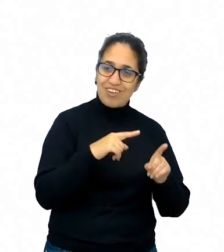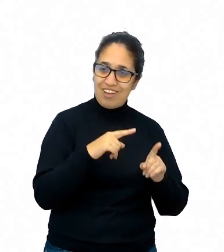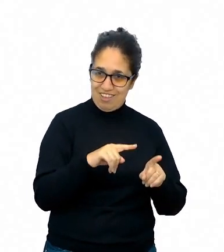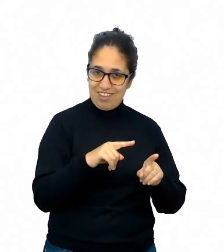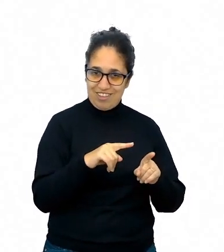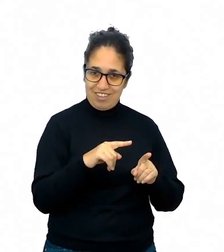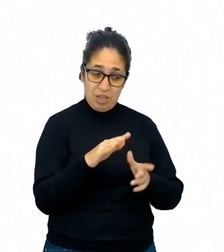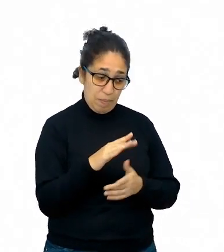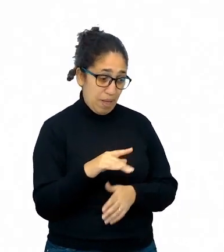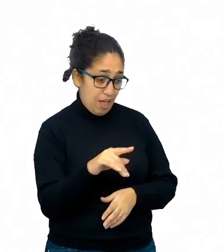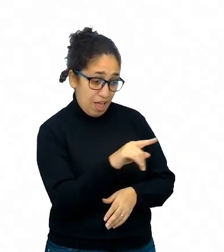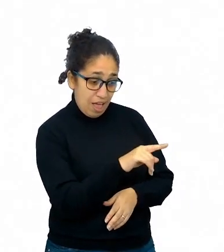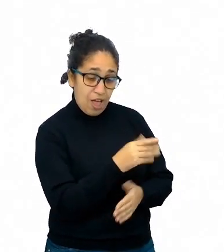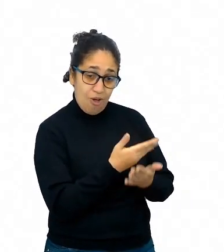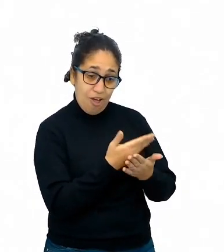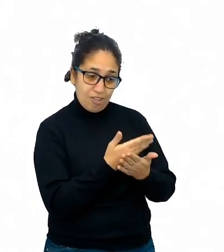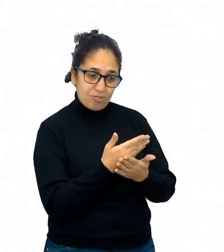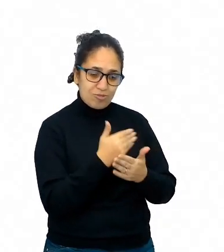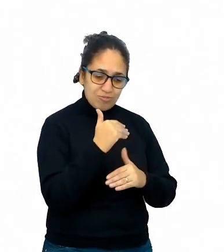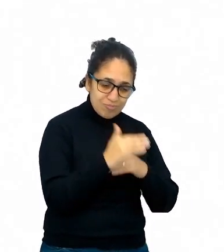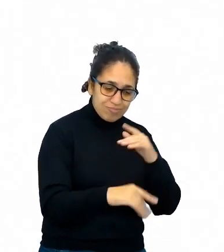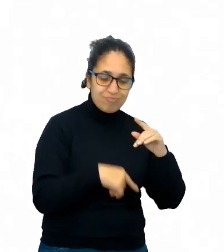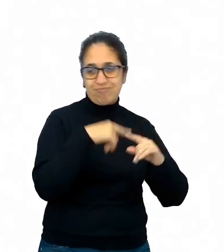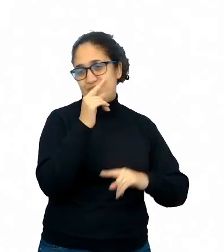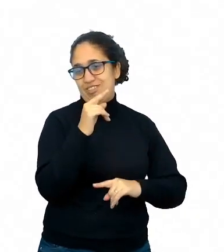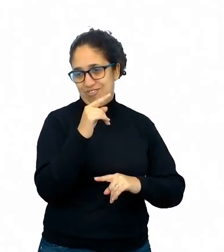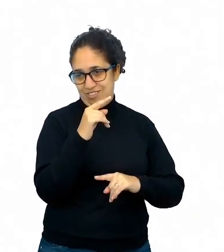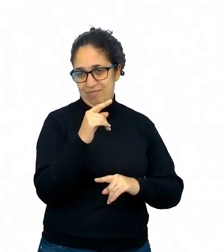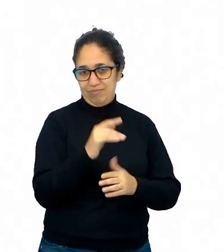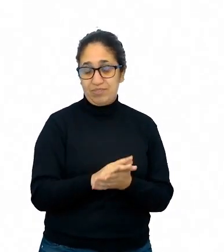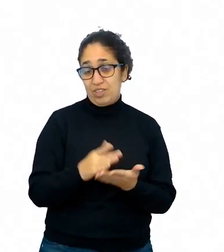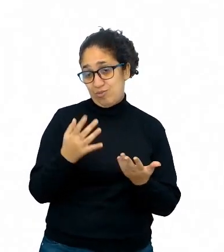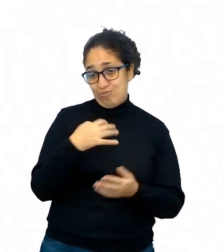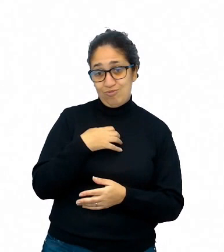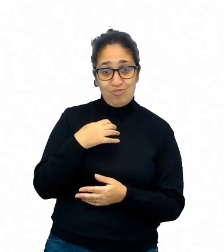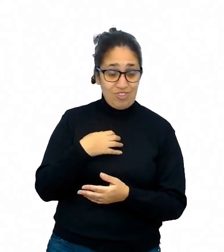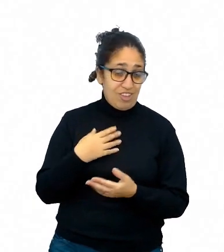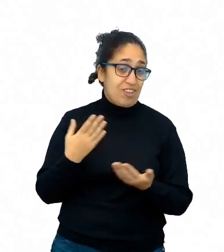que o estudante, né, avance. Uma das formas de fazer isso,